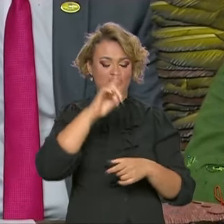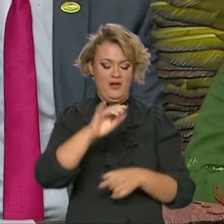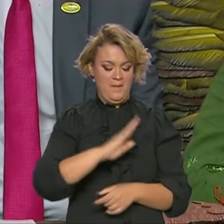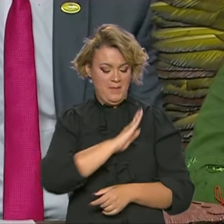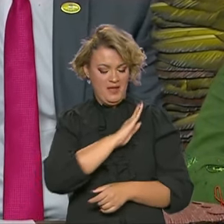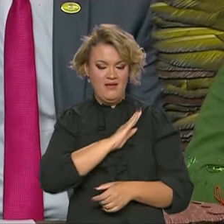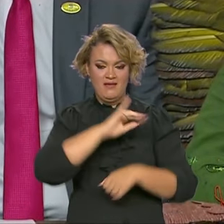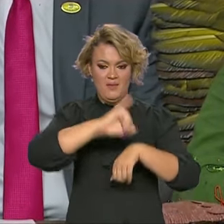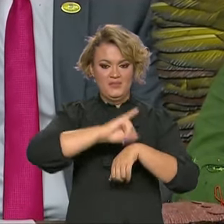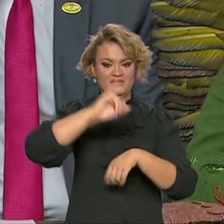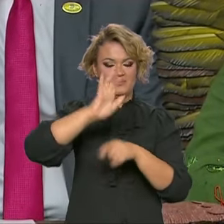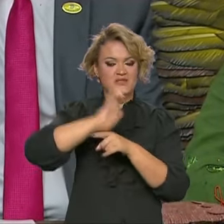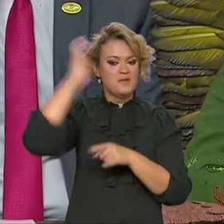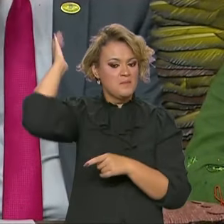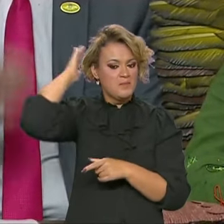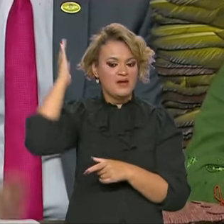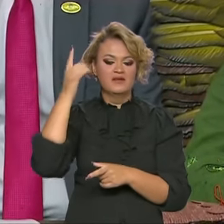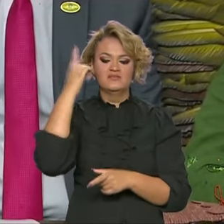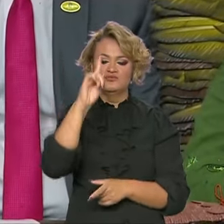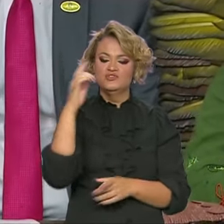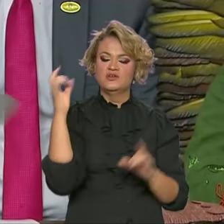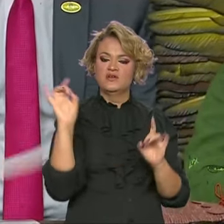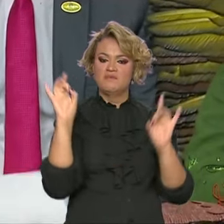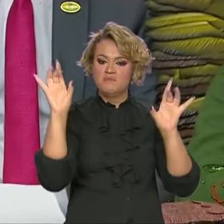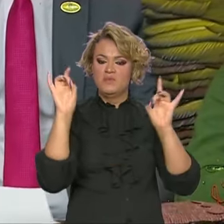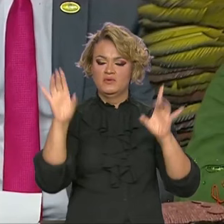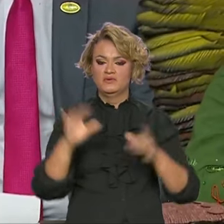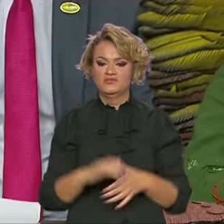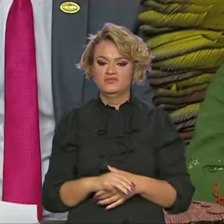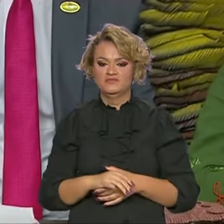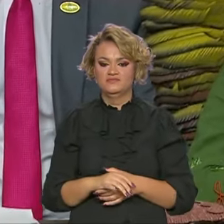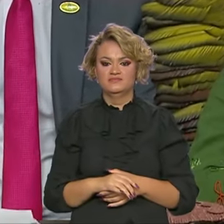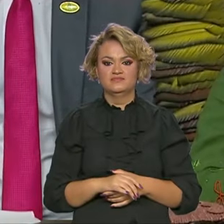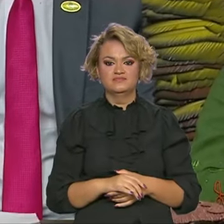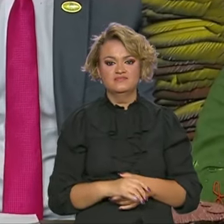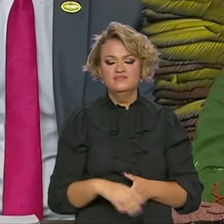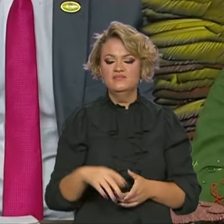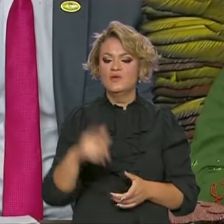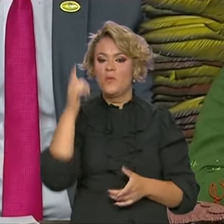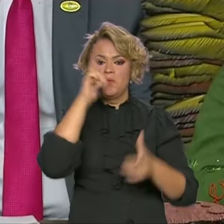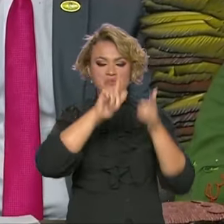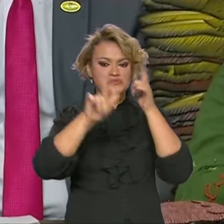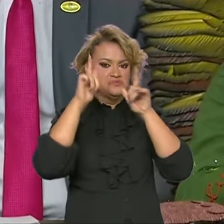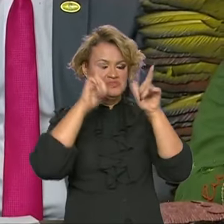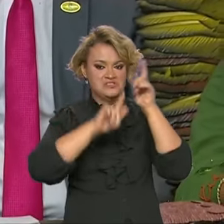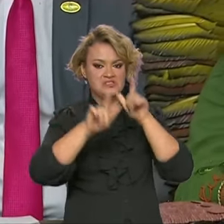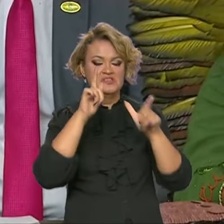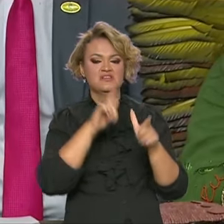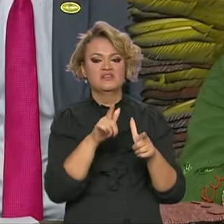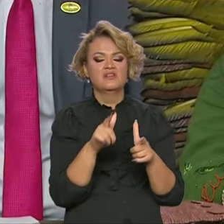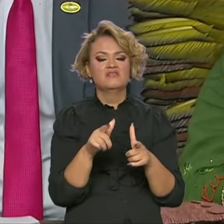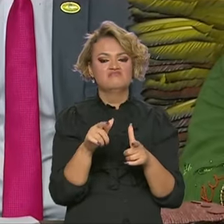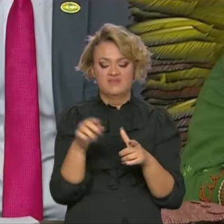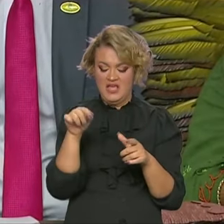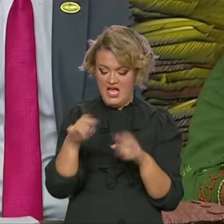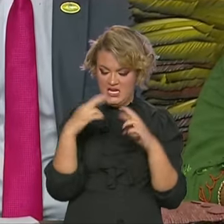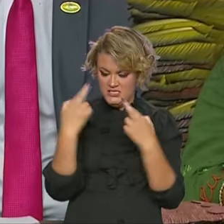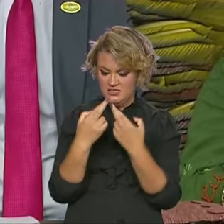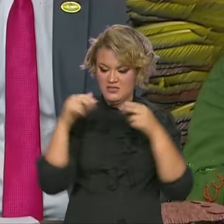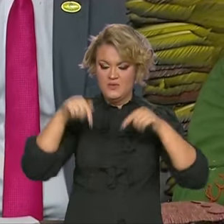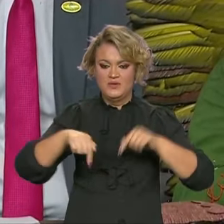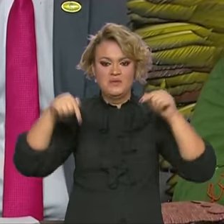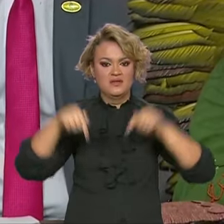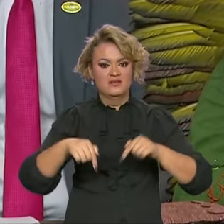para nosso Estado e para toda a Amazônia. A realização da conferência de cúpula